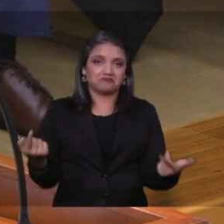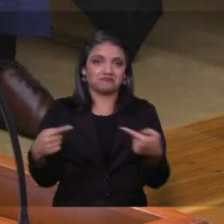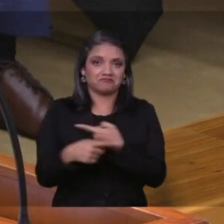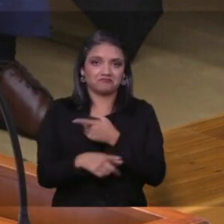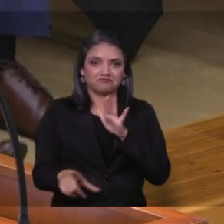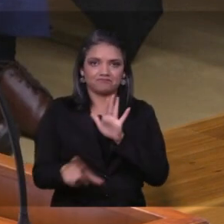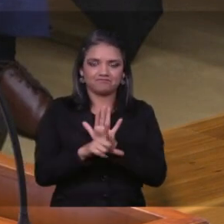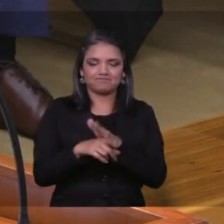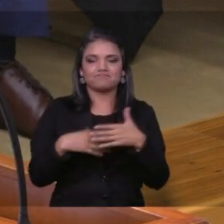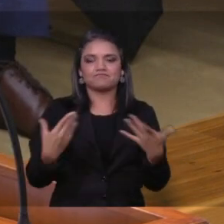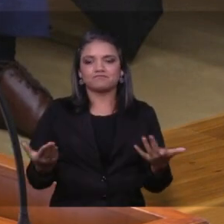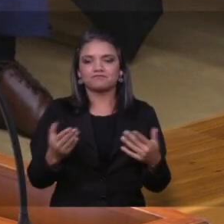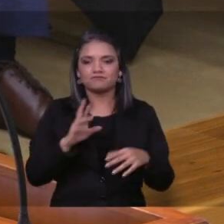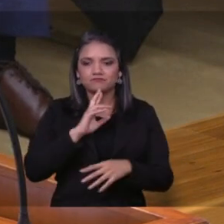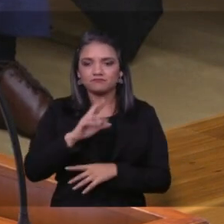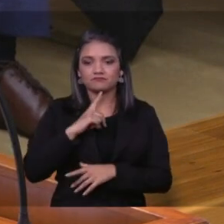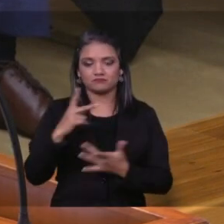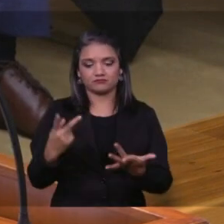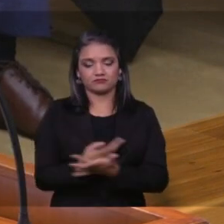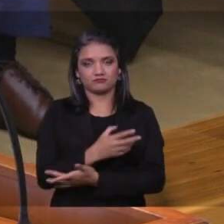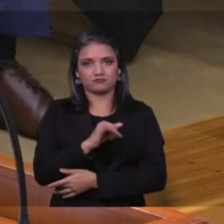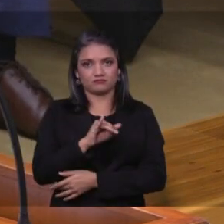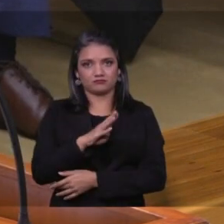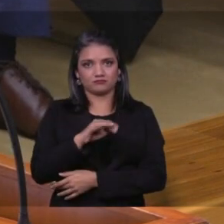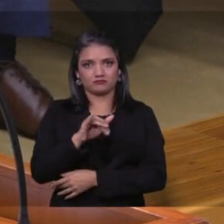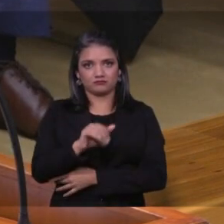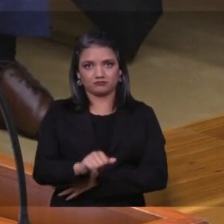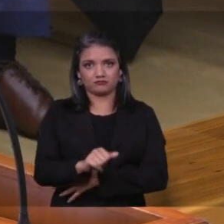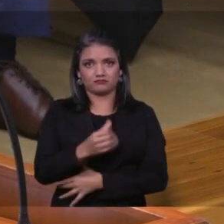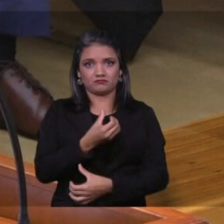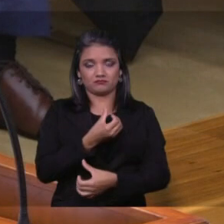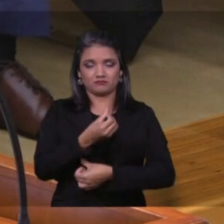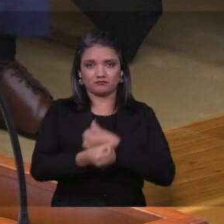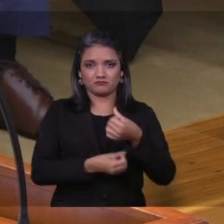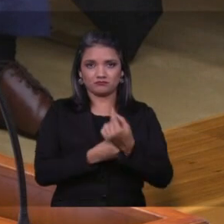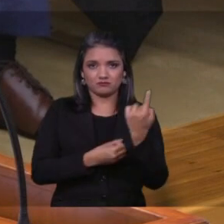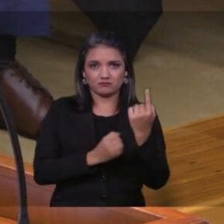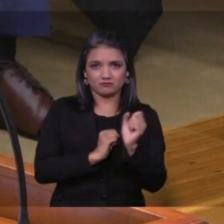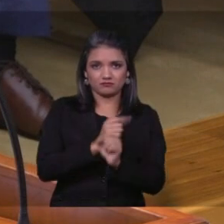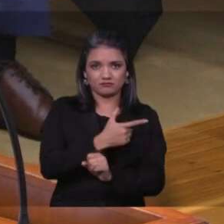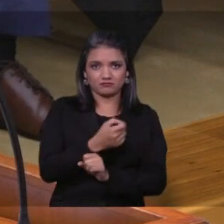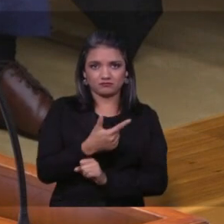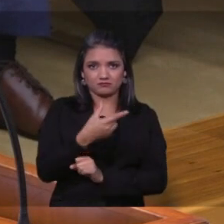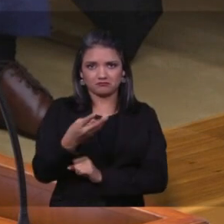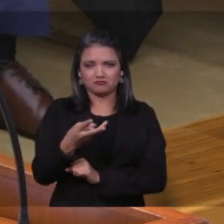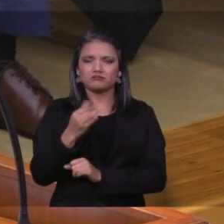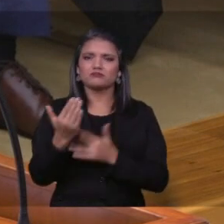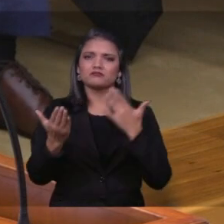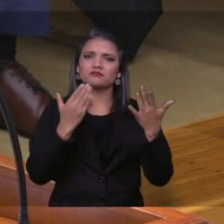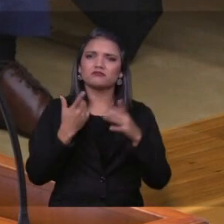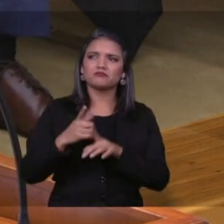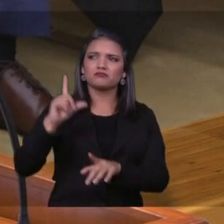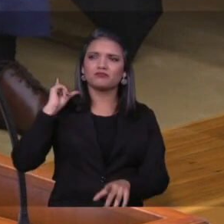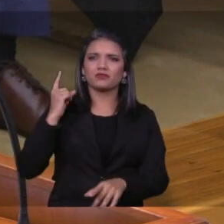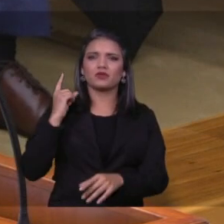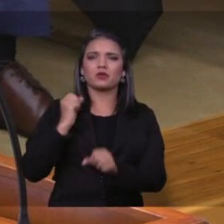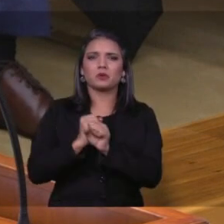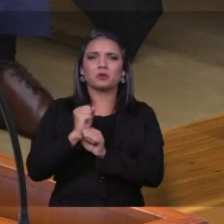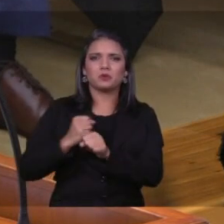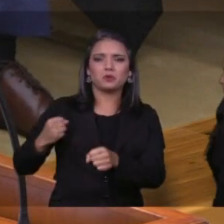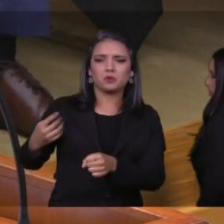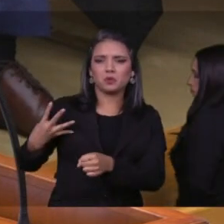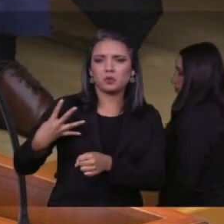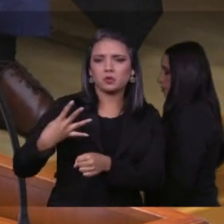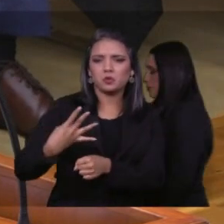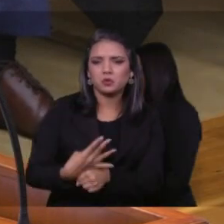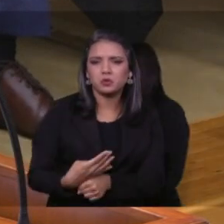resultados de ações executadas pelo IBAMA no primeiro semestre de 2023 com a média do primeiro semestre nos últimos 4 anos,